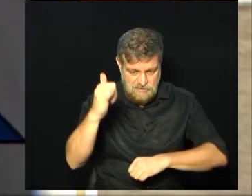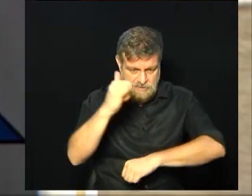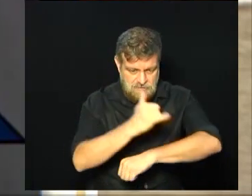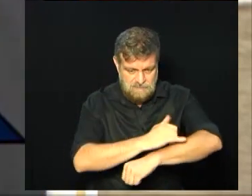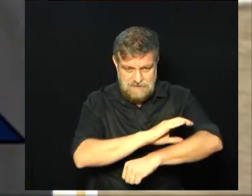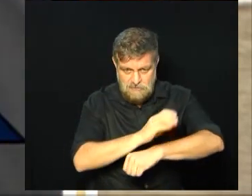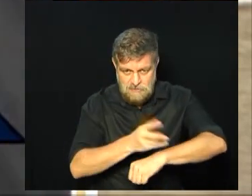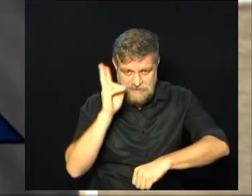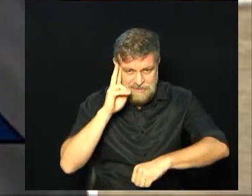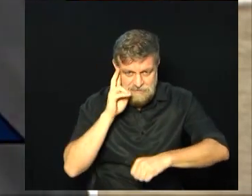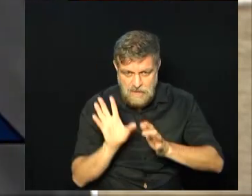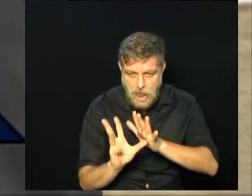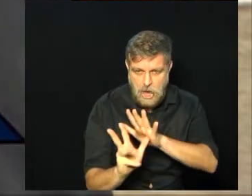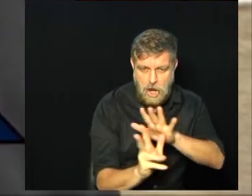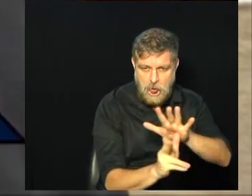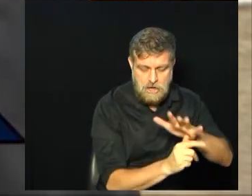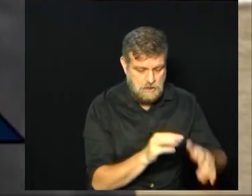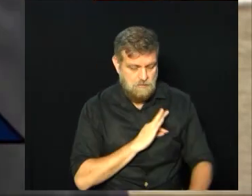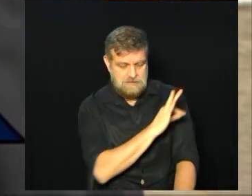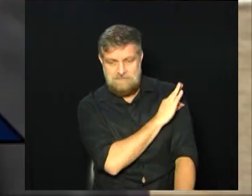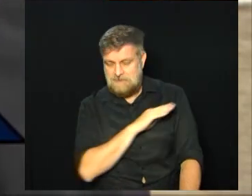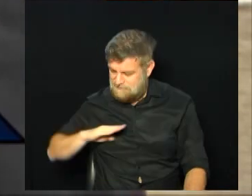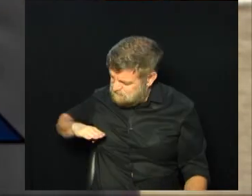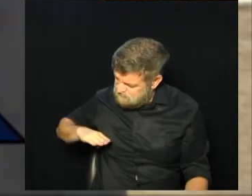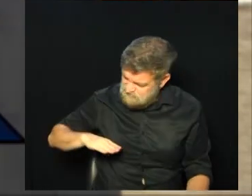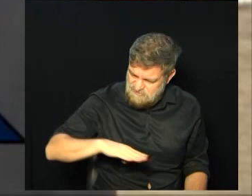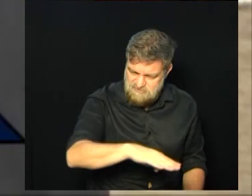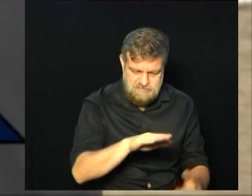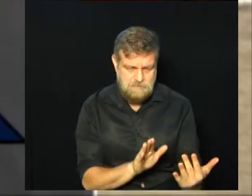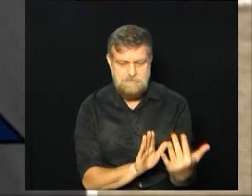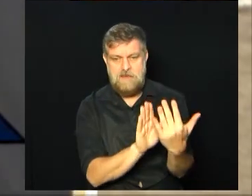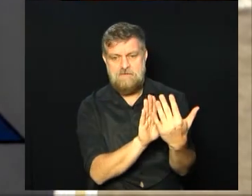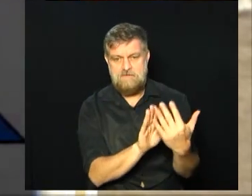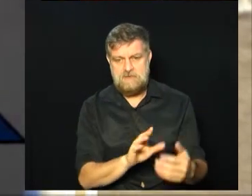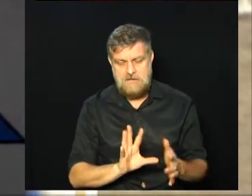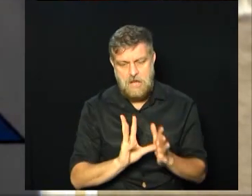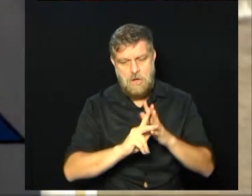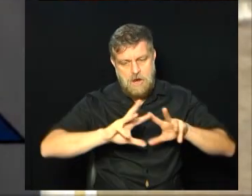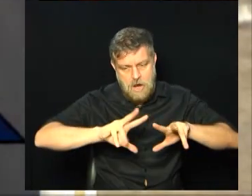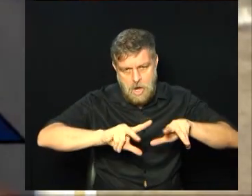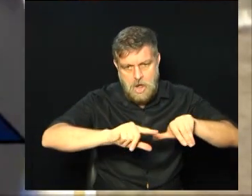Internacional de Viracopos, e que os guardas municipais foram os primeiros a dar o combate àquele